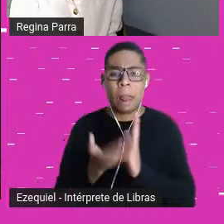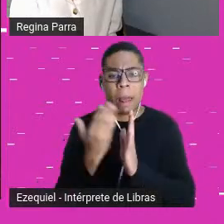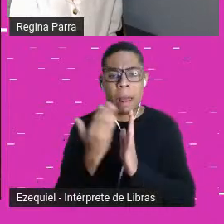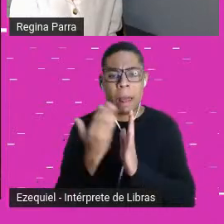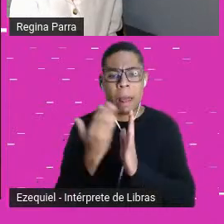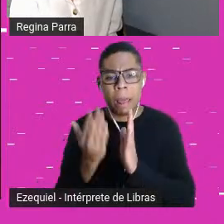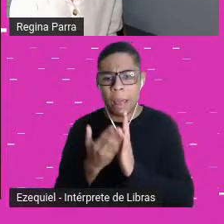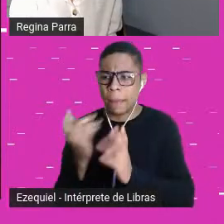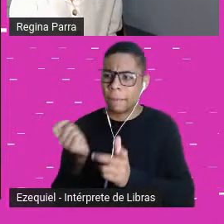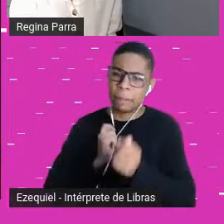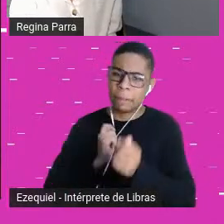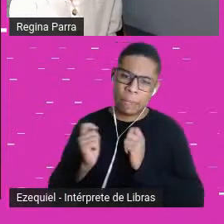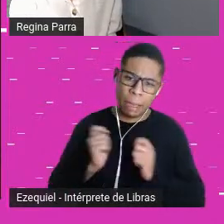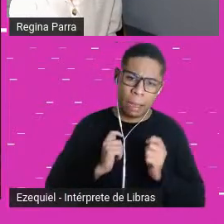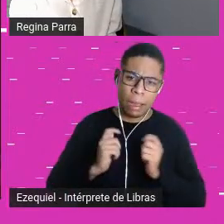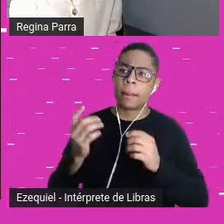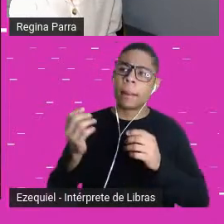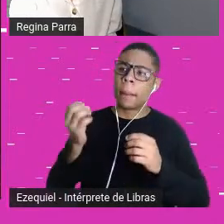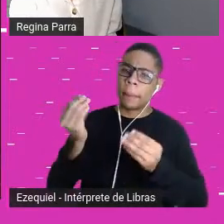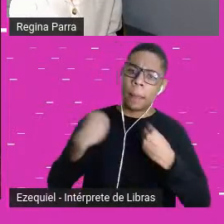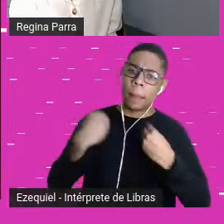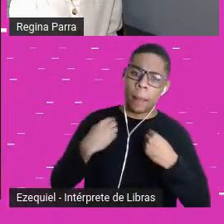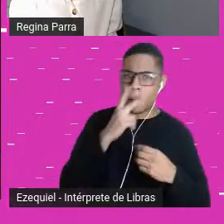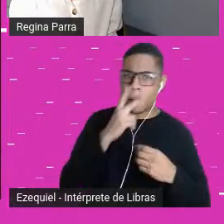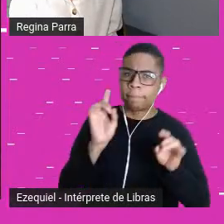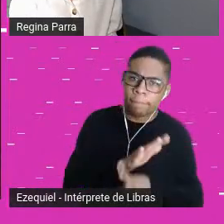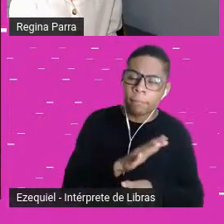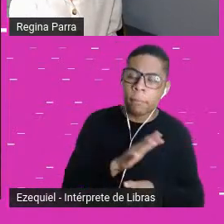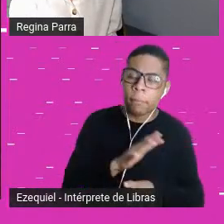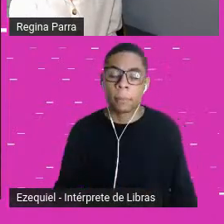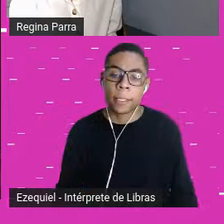logo a seguir, né? Medeia estava